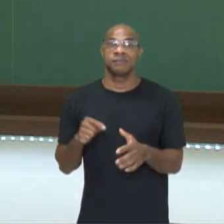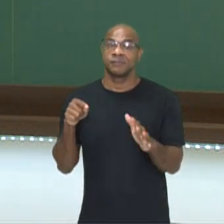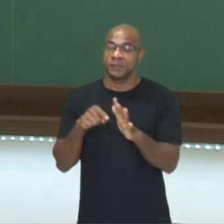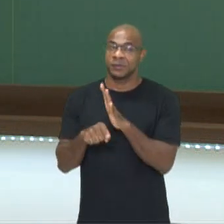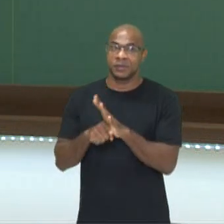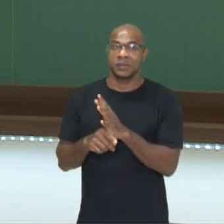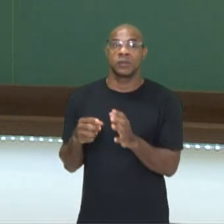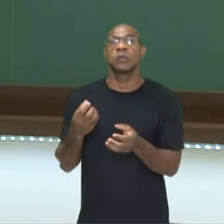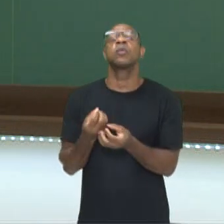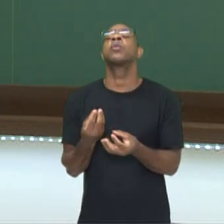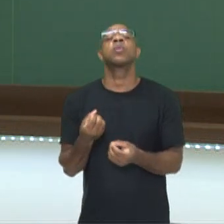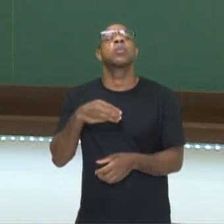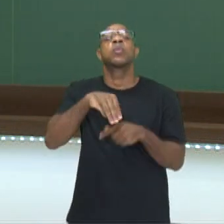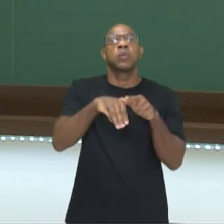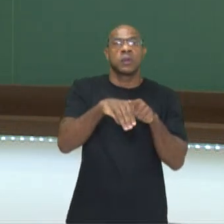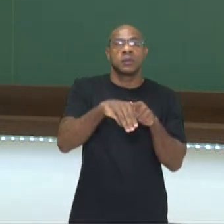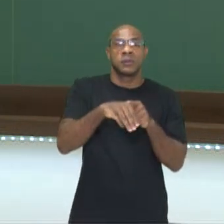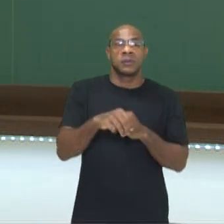montante seria